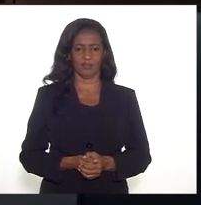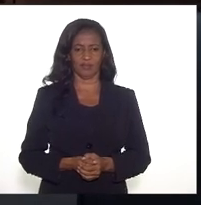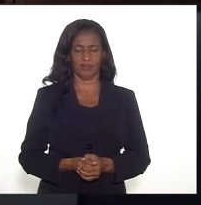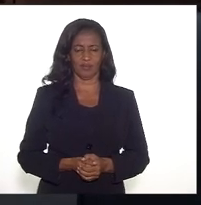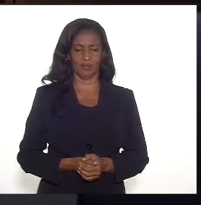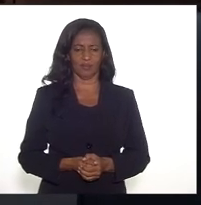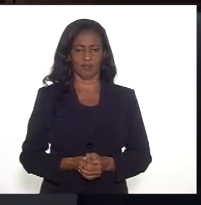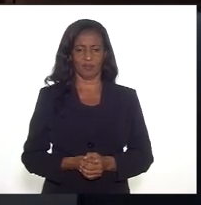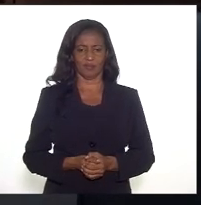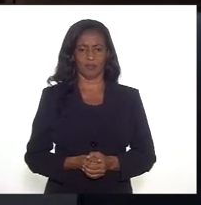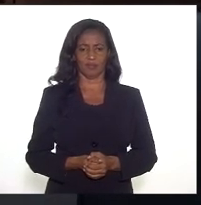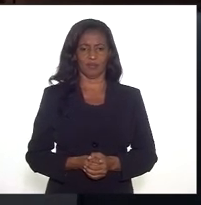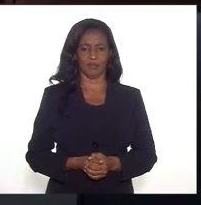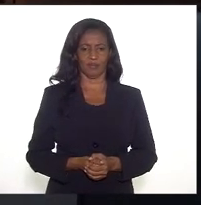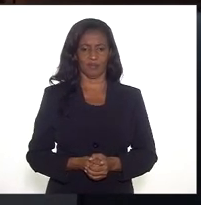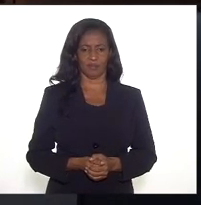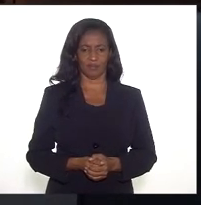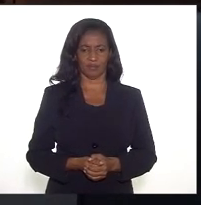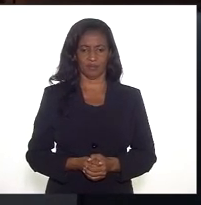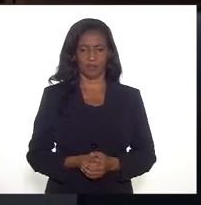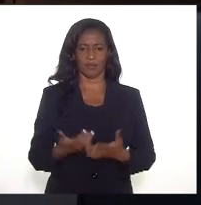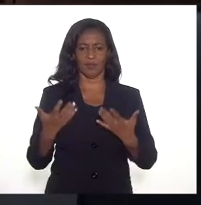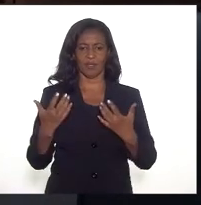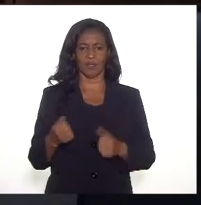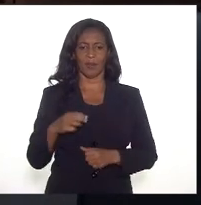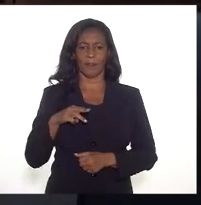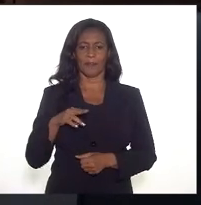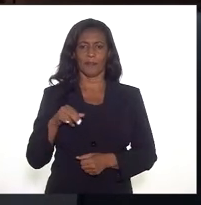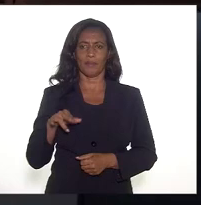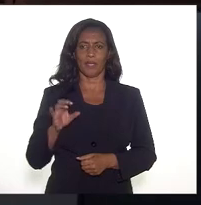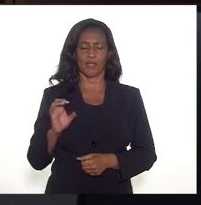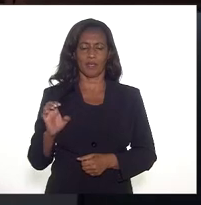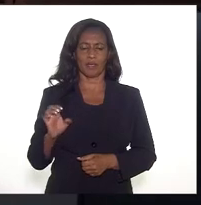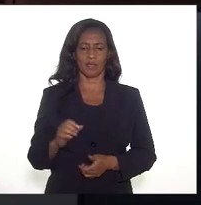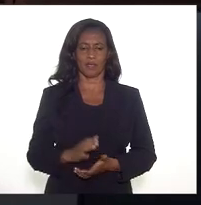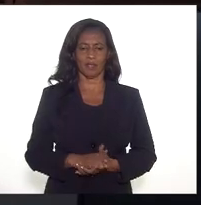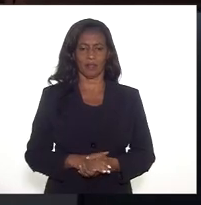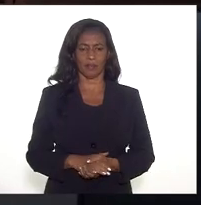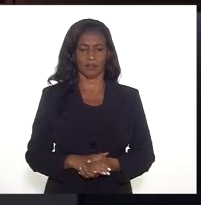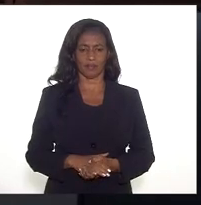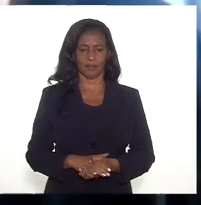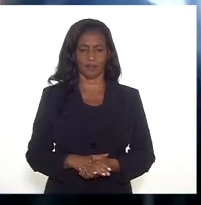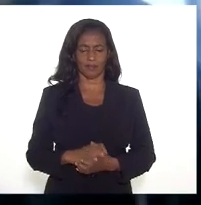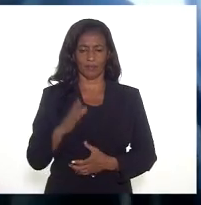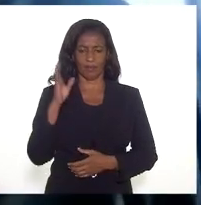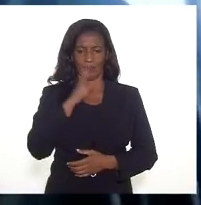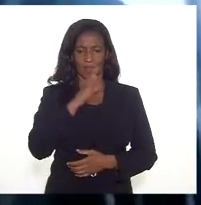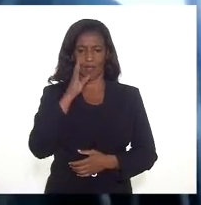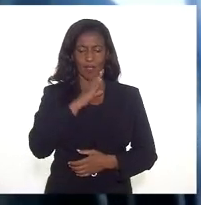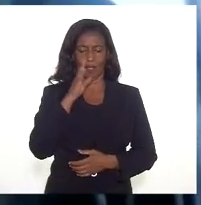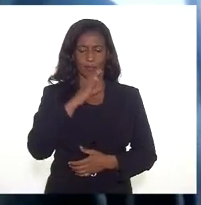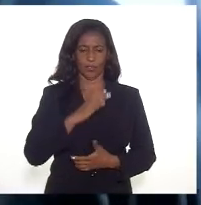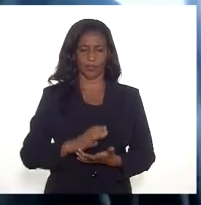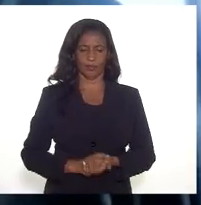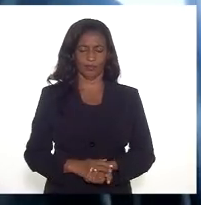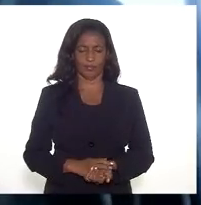estão, aprovado. Vamos, Mink, por favor. Rapidinho, presidente.